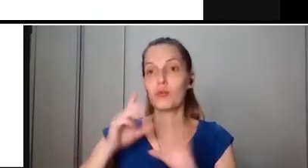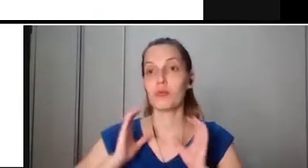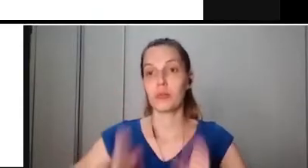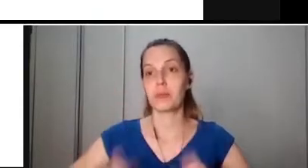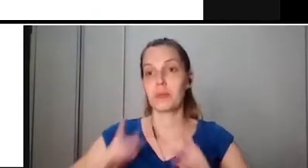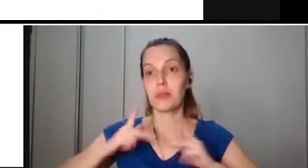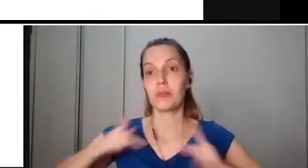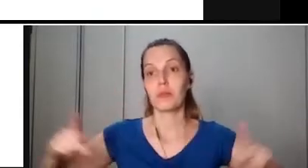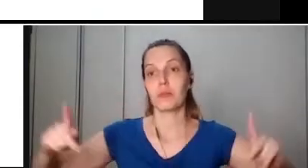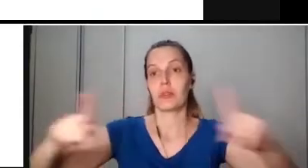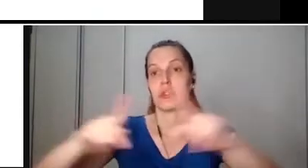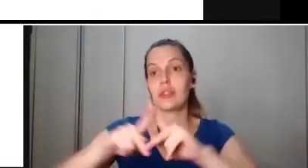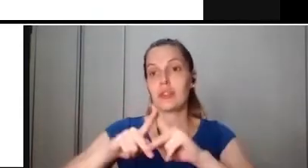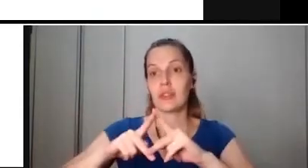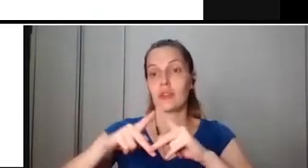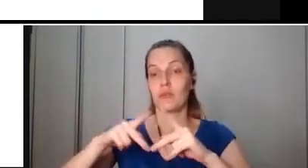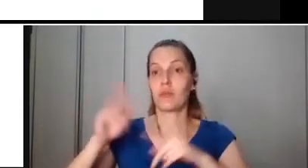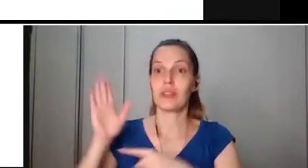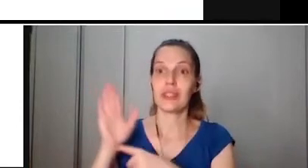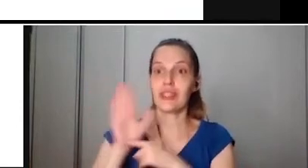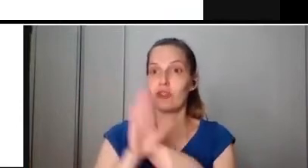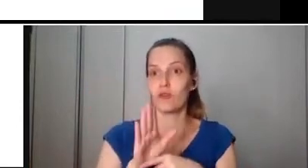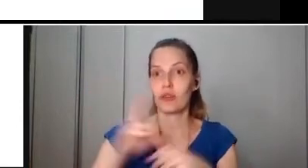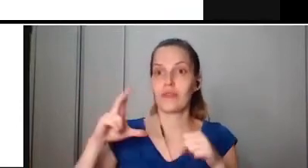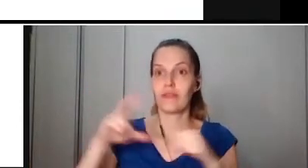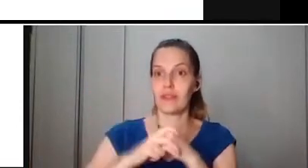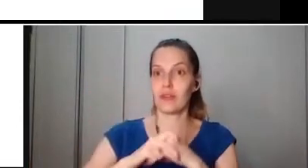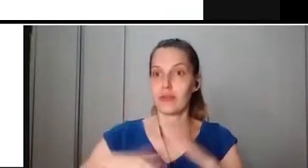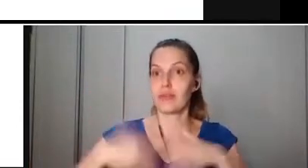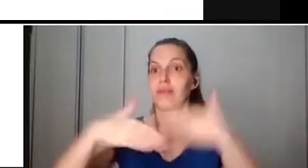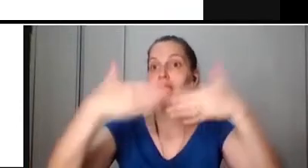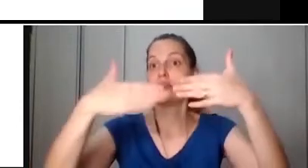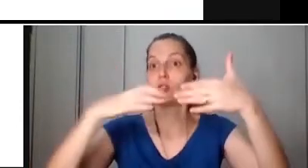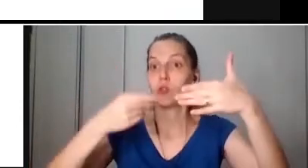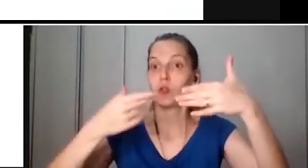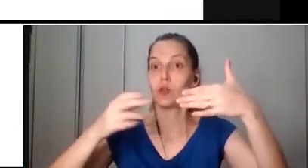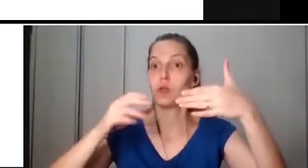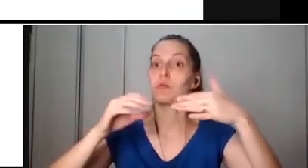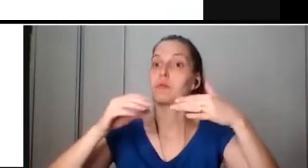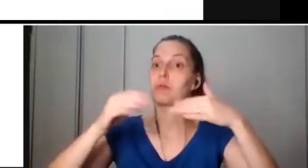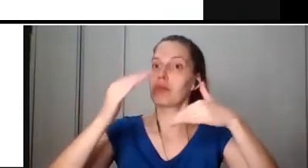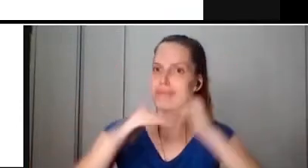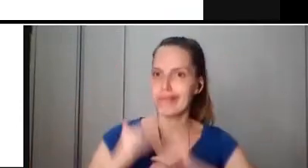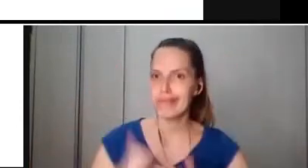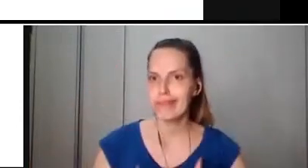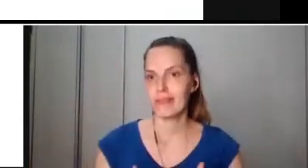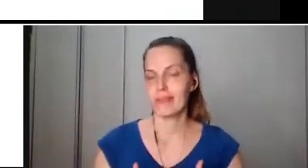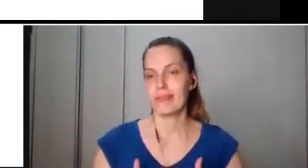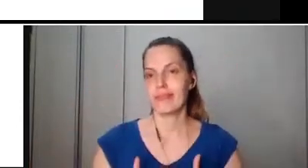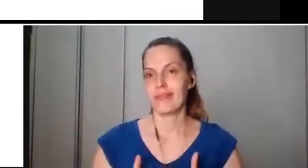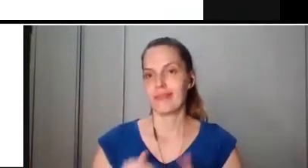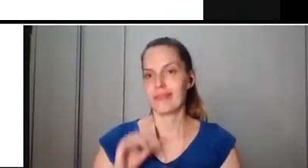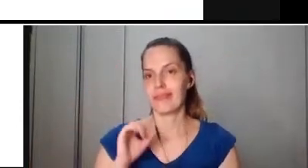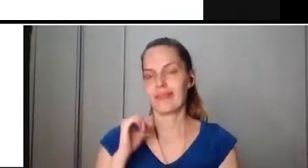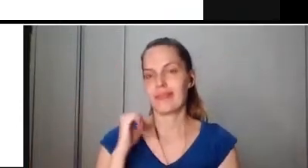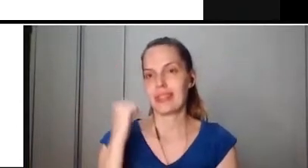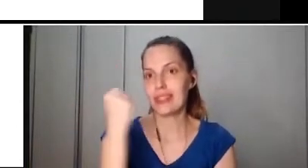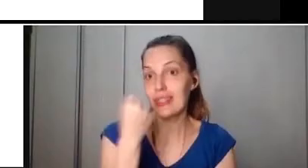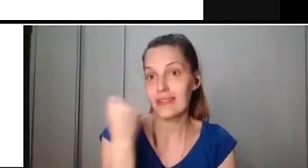gerar pressão evolutiva para atenuação do vírus ou para agravamento. Então, isso ainda é uma questão em